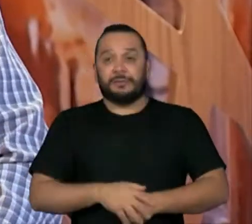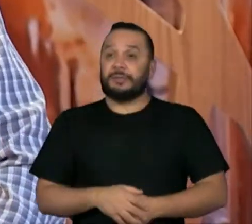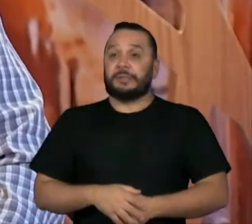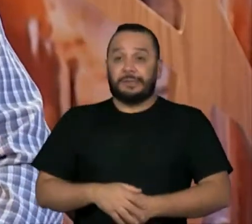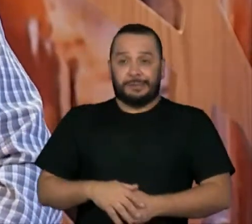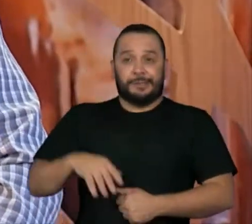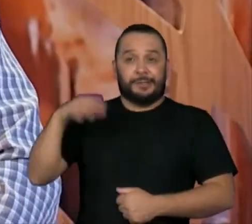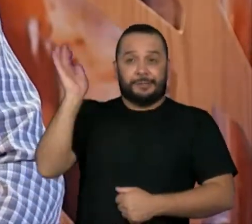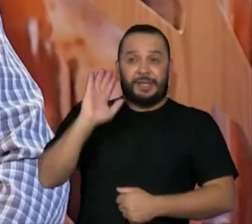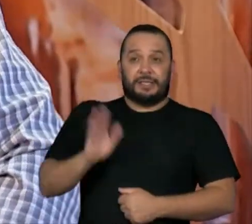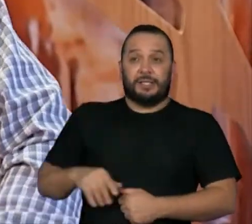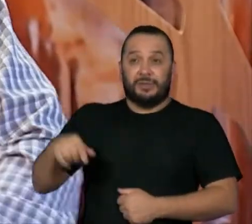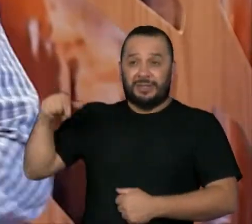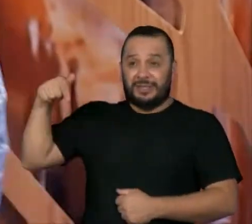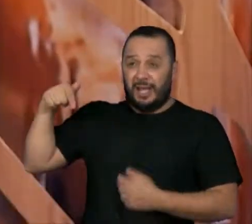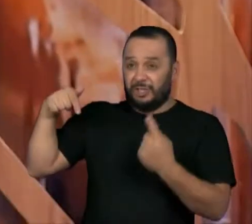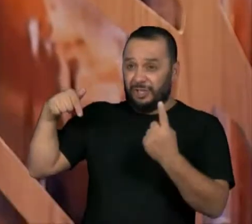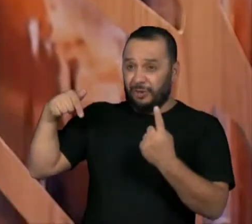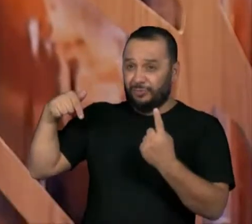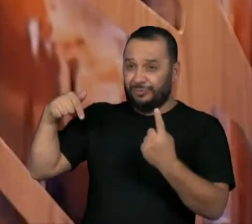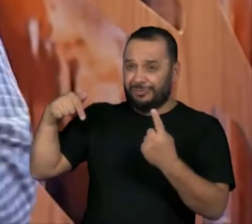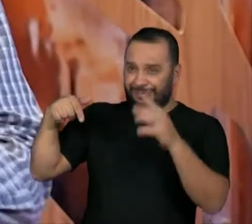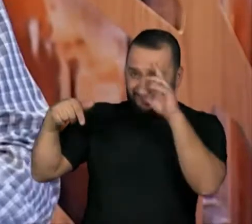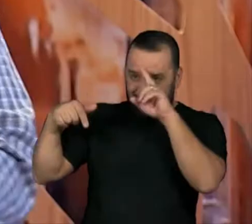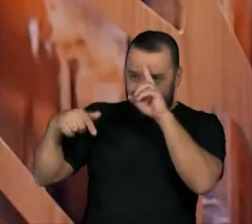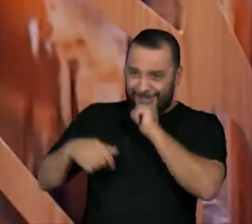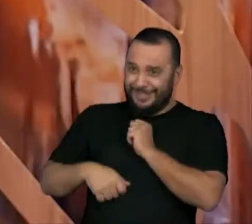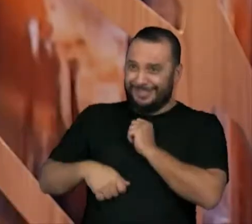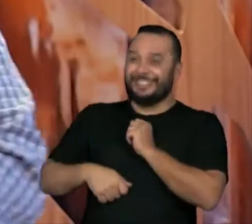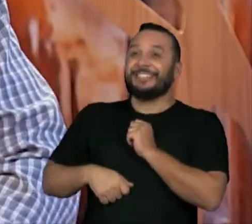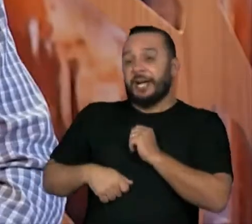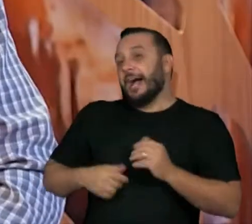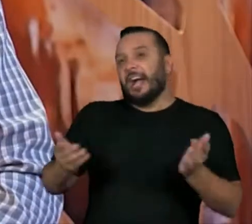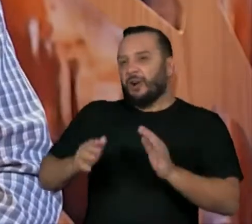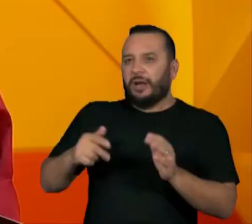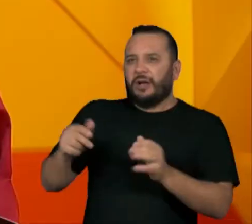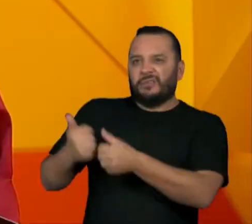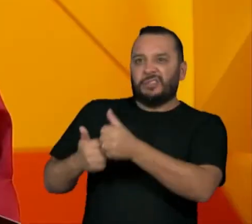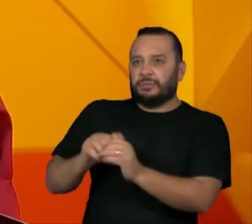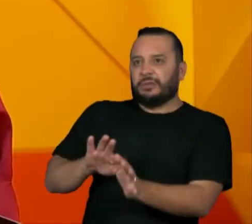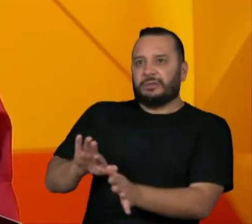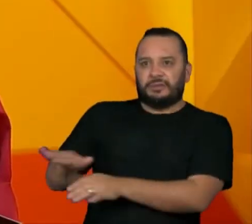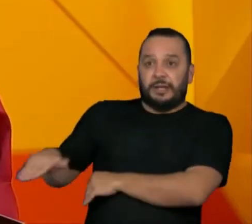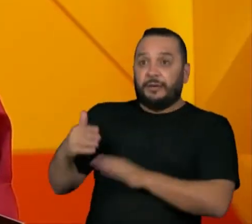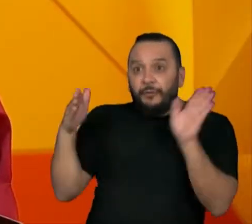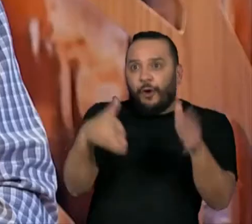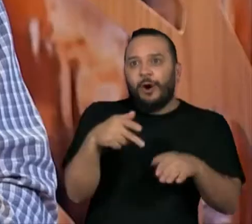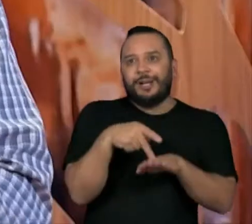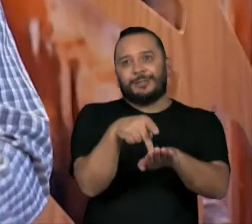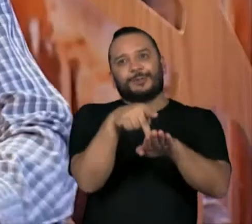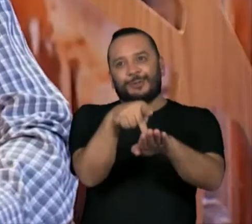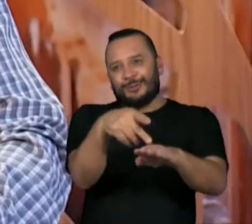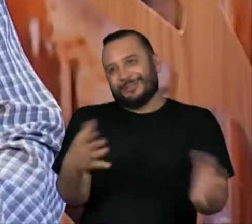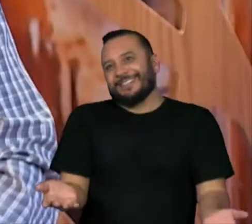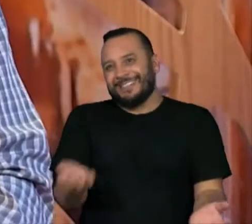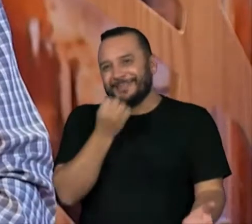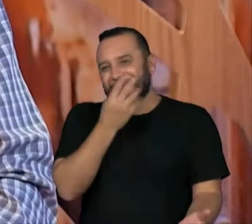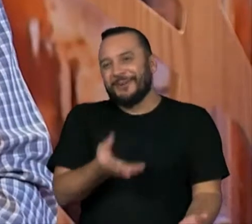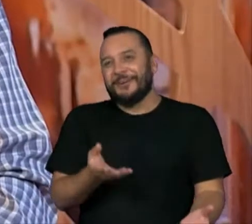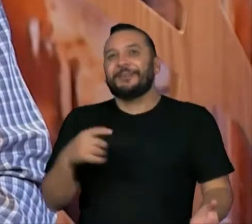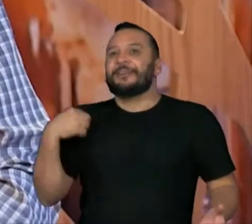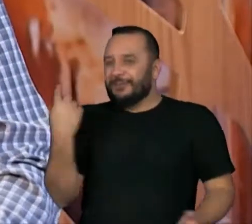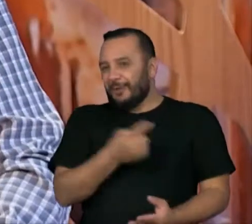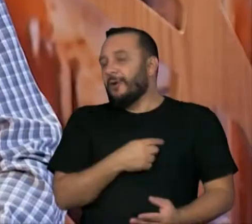o Brasil se transformou o país do surf, deixou de ser do Do surf. futebol e foi para o surf, Exato, do né? surf. Nós somos